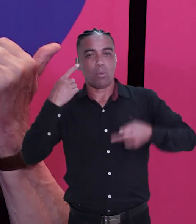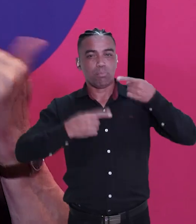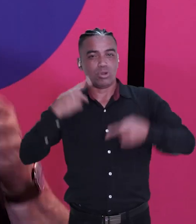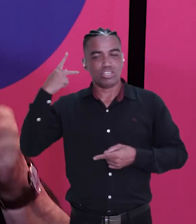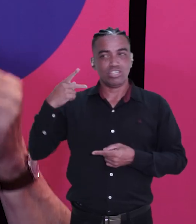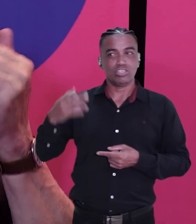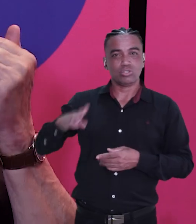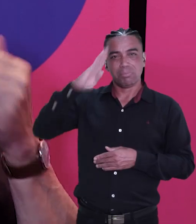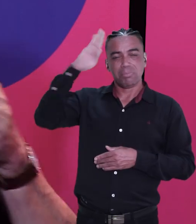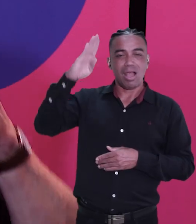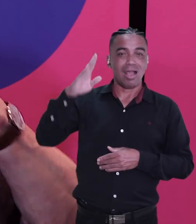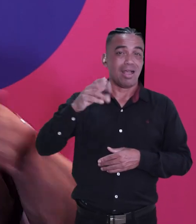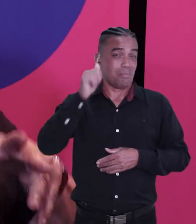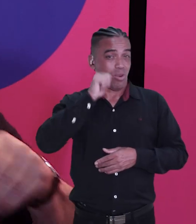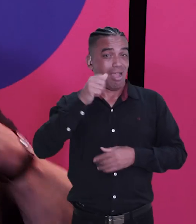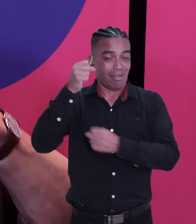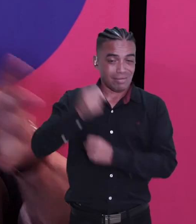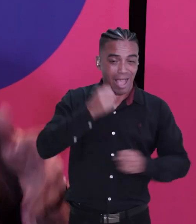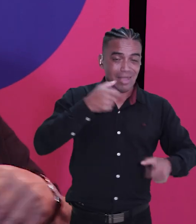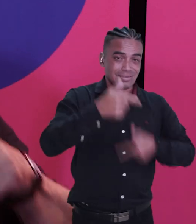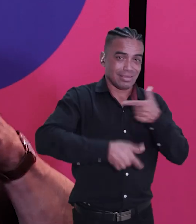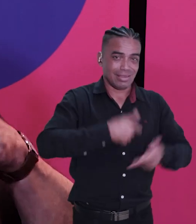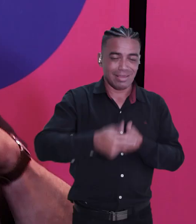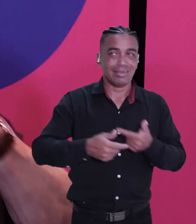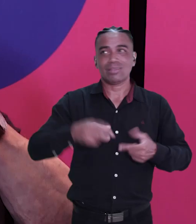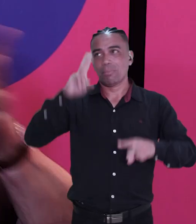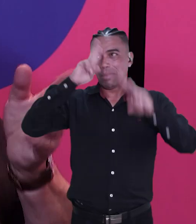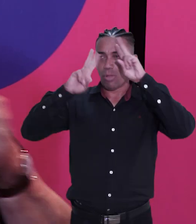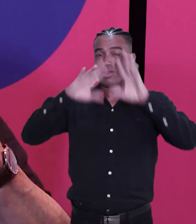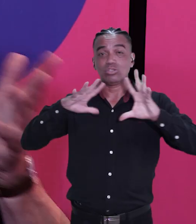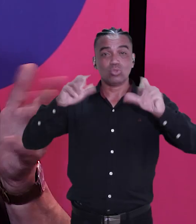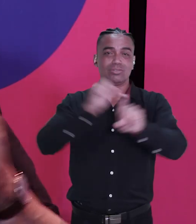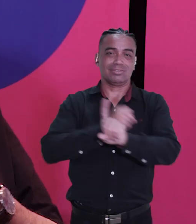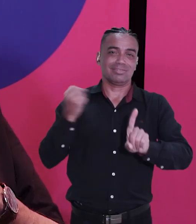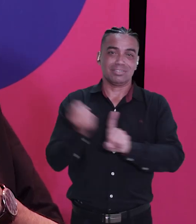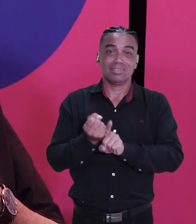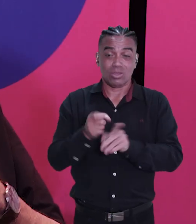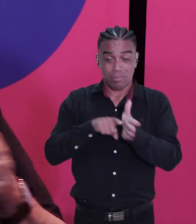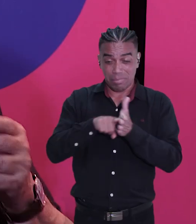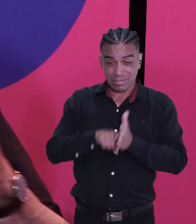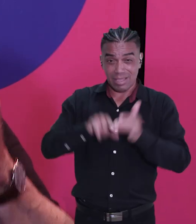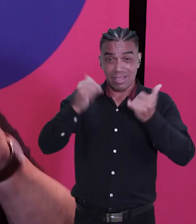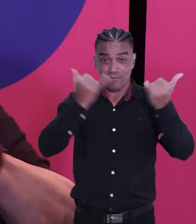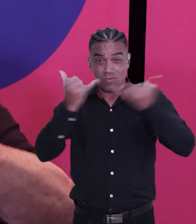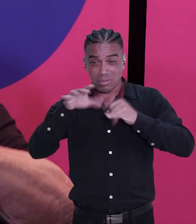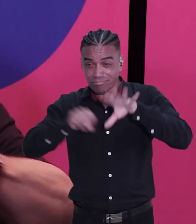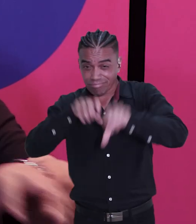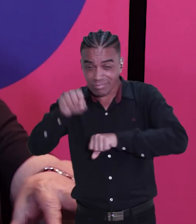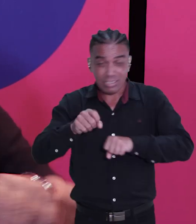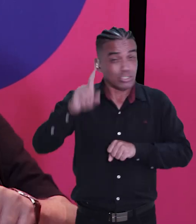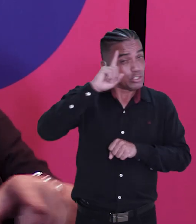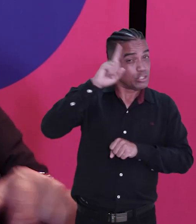industrial, de militar, memória de dona de casa, de socialite carioca, sabe? Memória de todo mundo, né? Você tirar informações